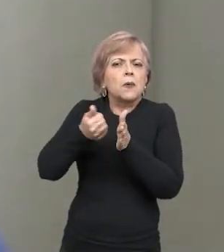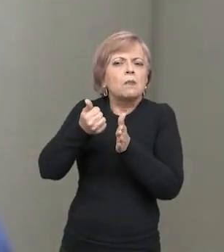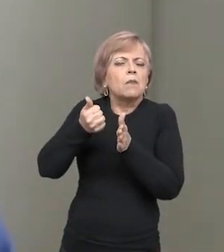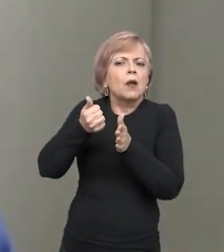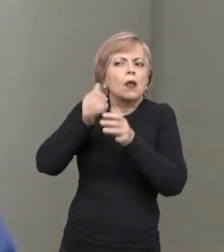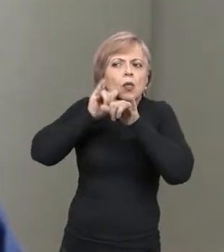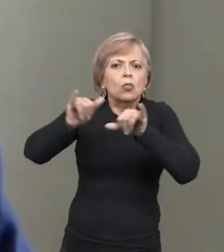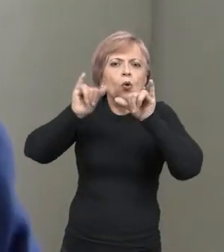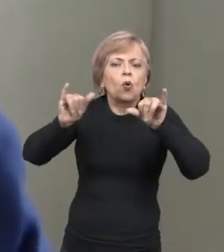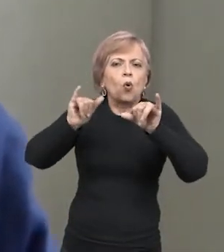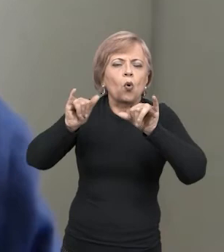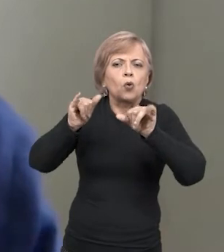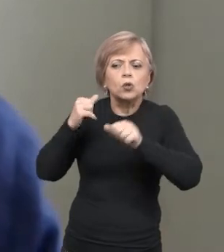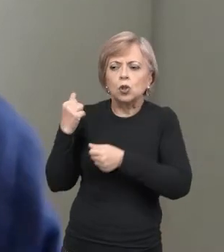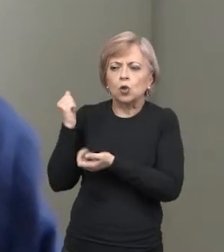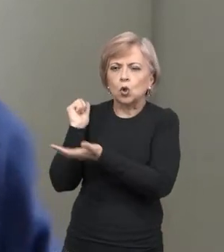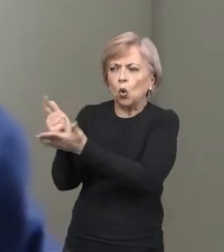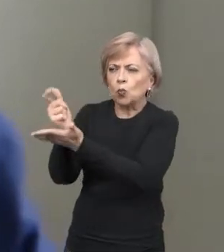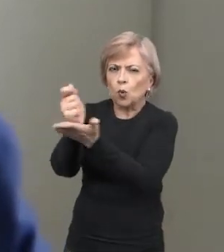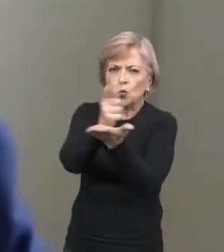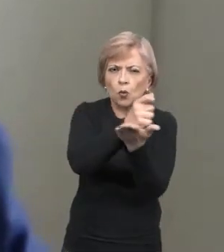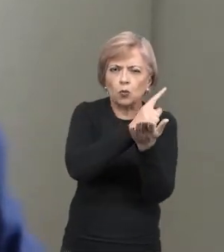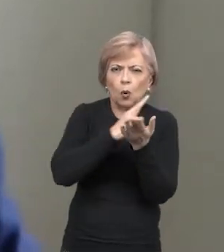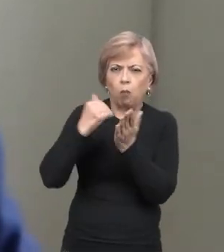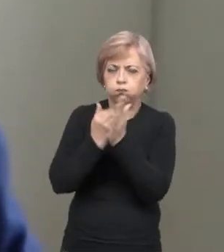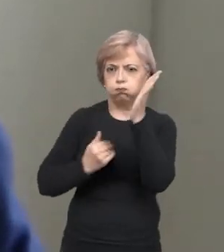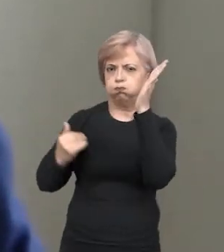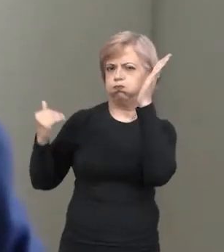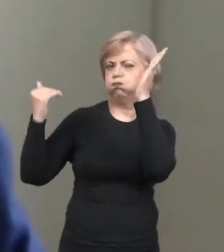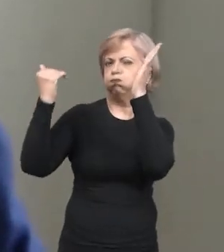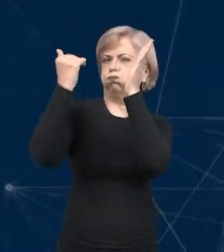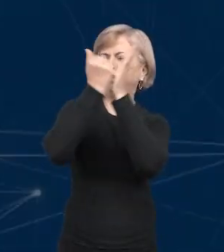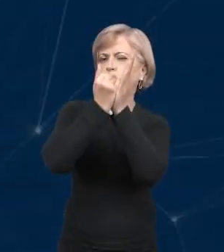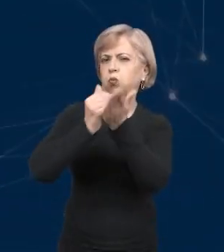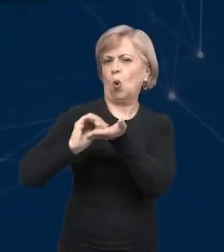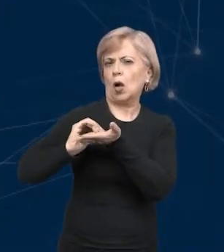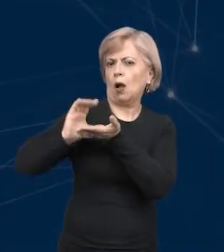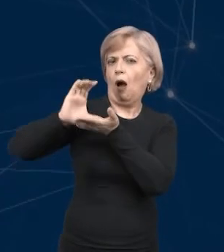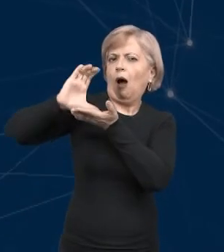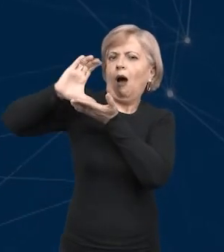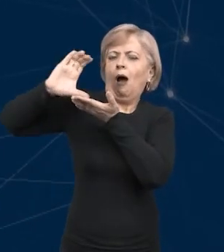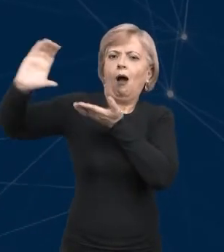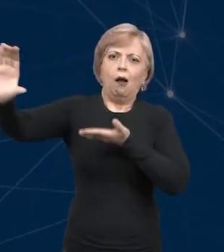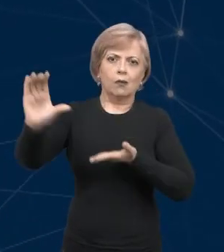de superfaturamento na compra, na aquisição, digamos assim, de respiradores